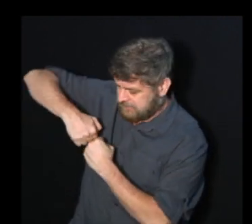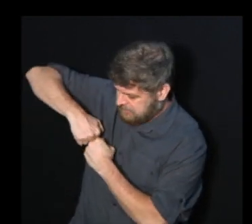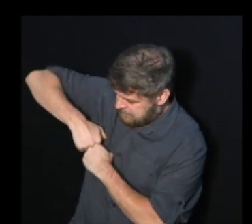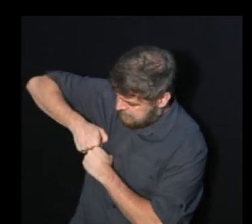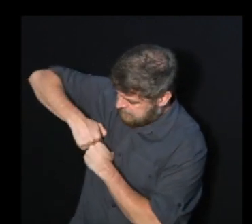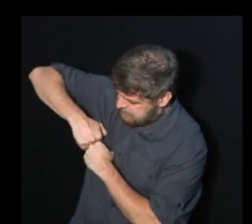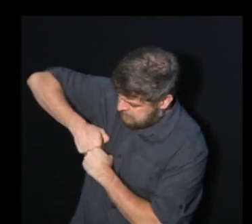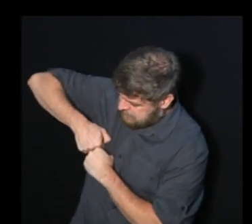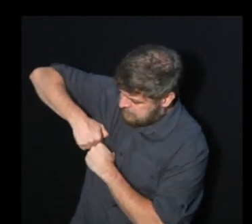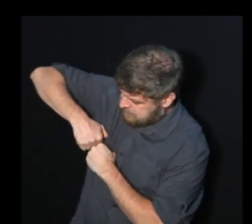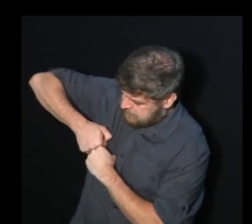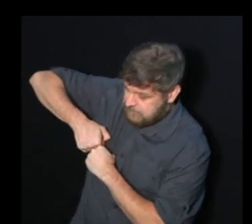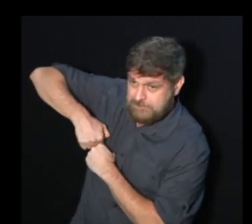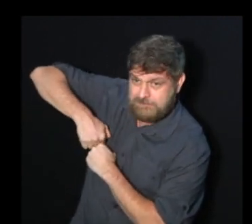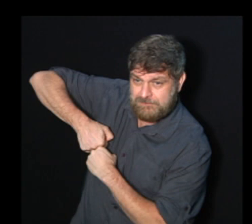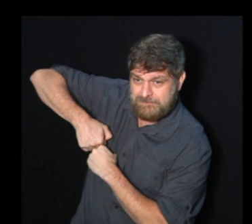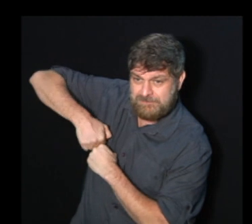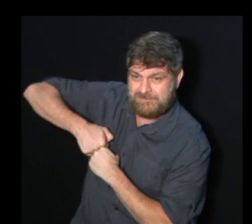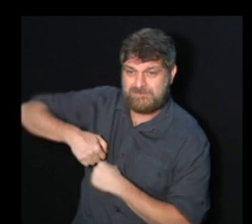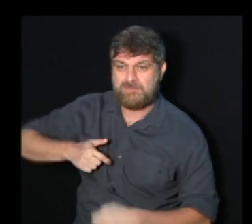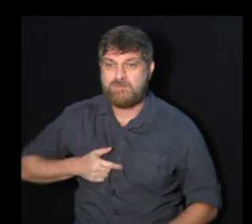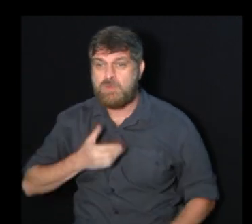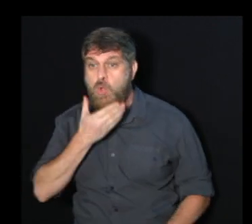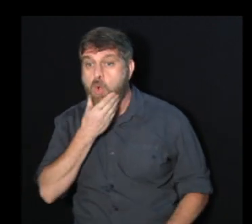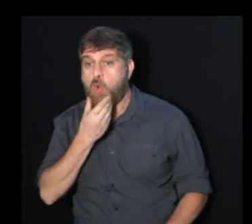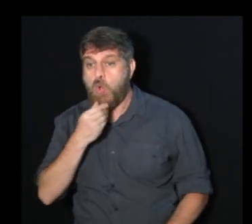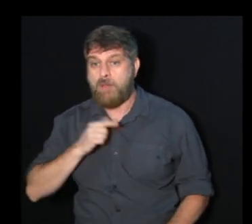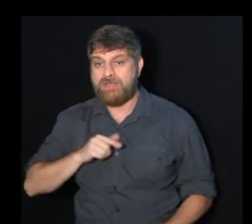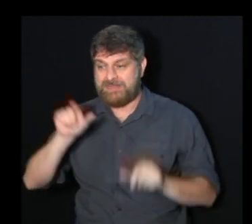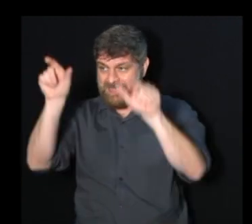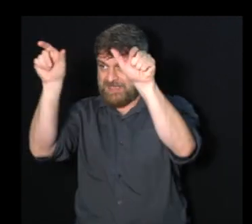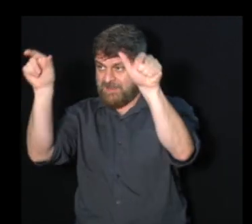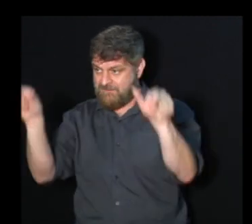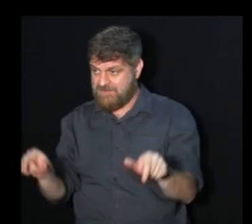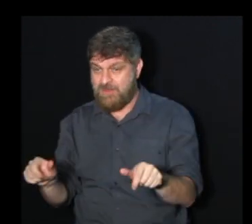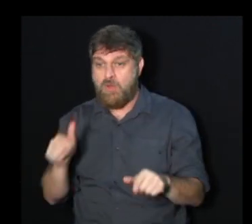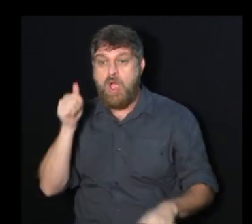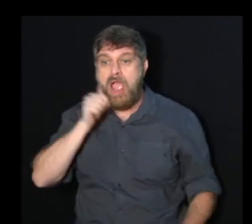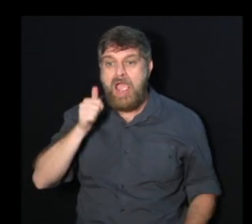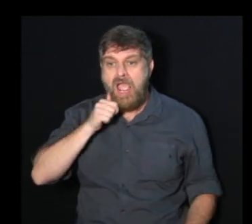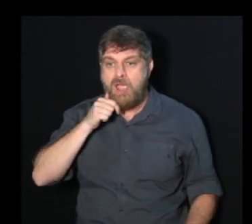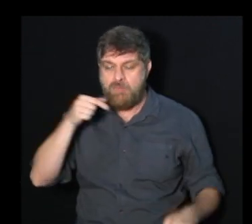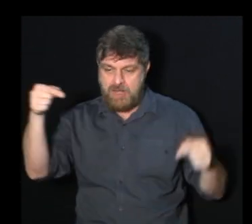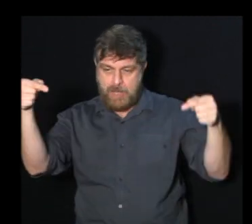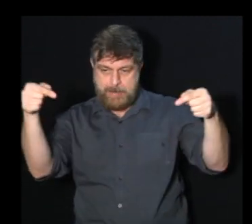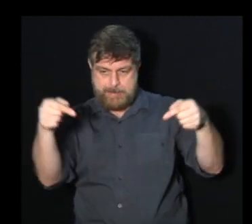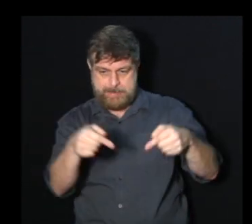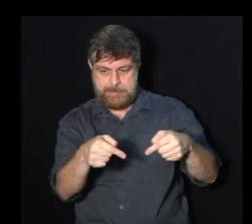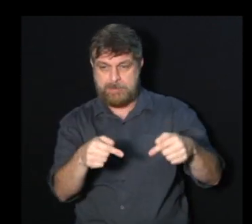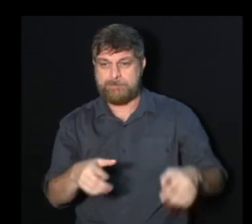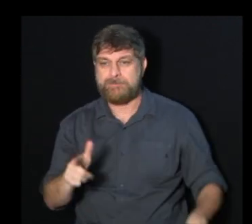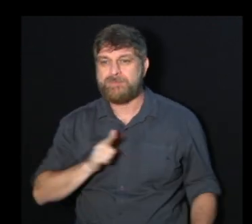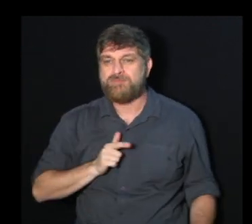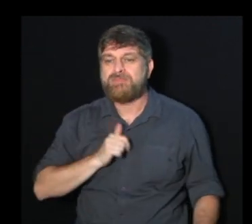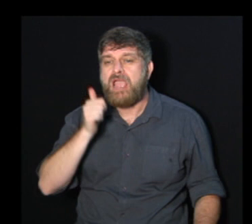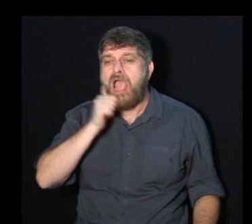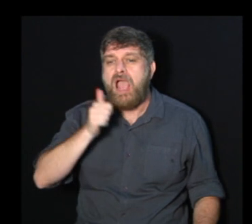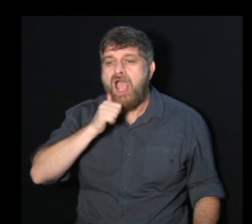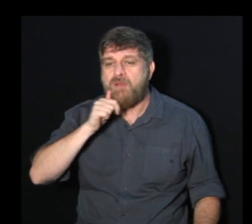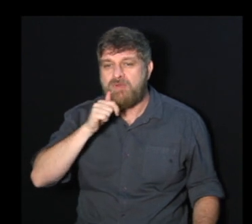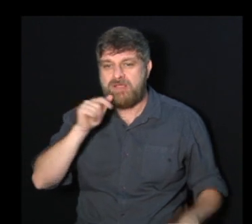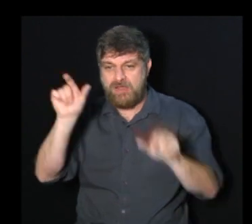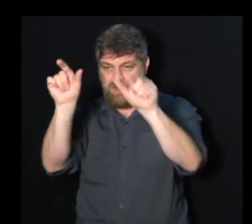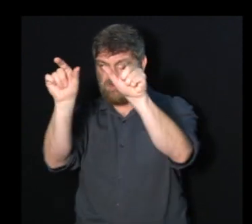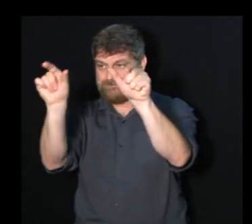Mesma coisa, a tendência do homem é ter o varo e da mulher ter o valgo. A mulher pelo valgo até por conta do quadril ser mais largo,